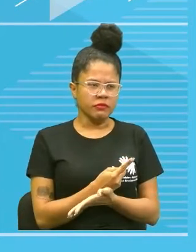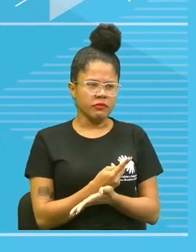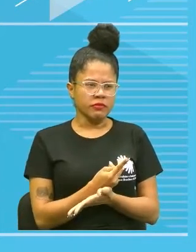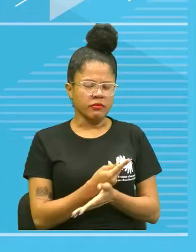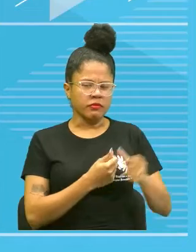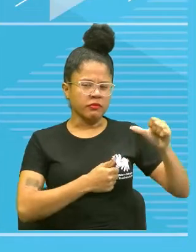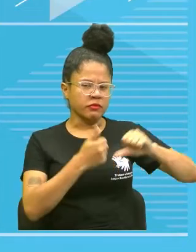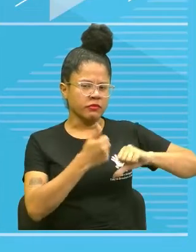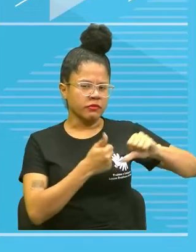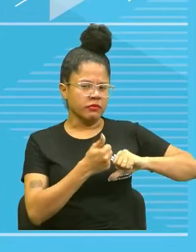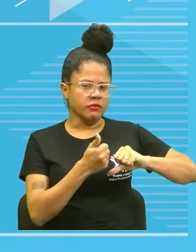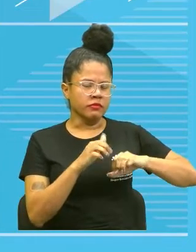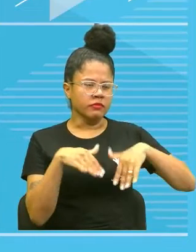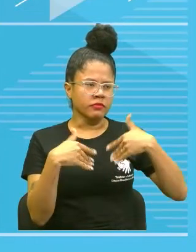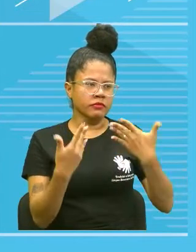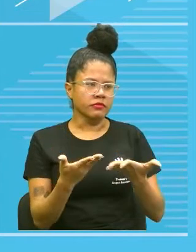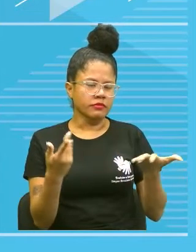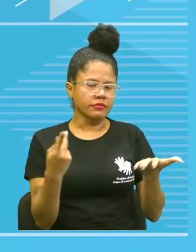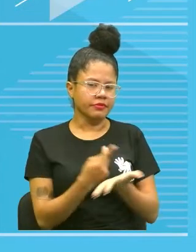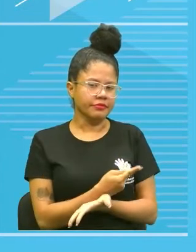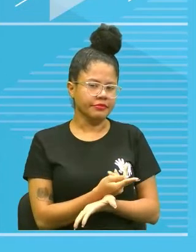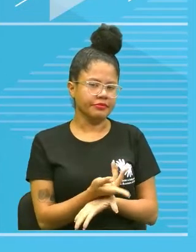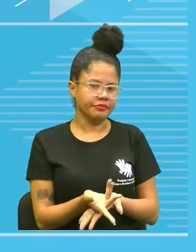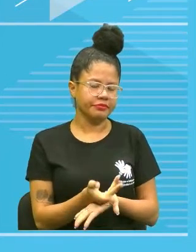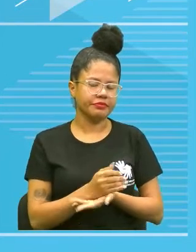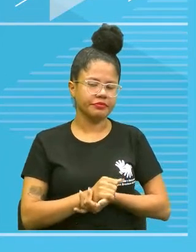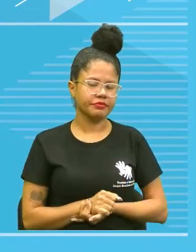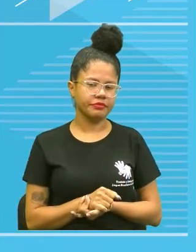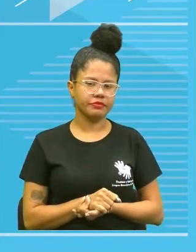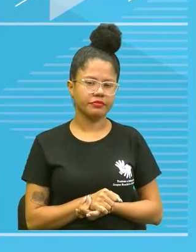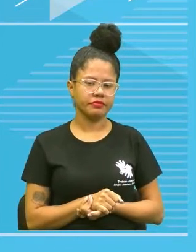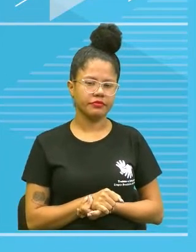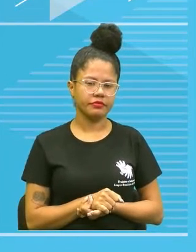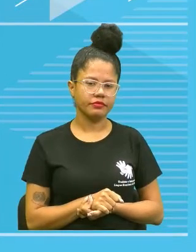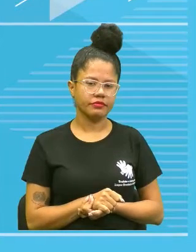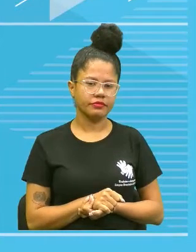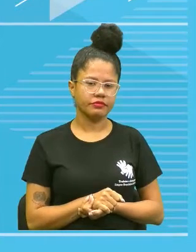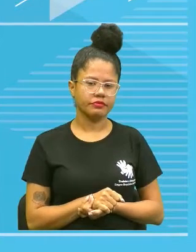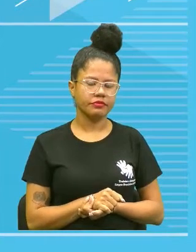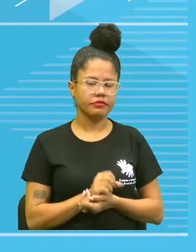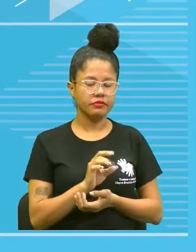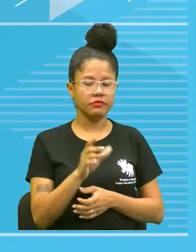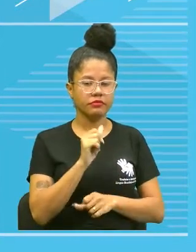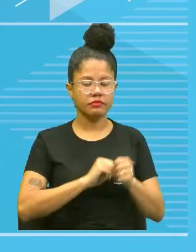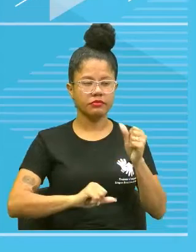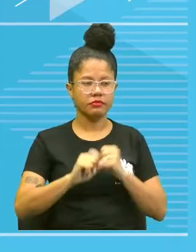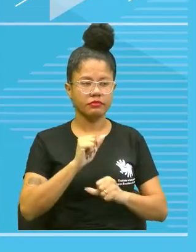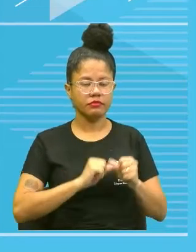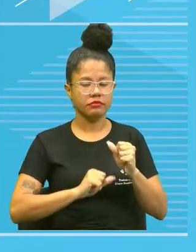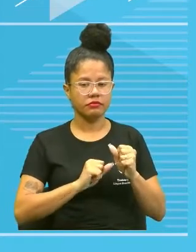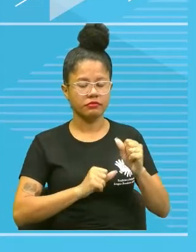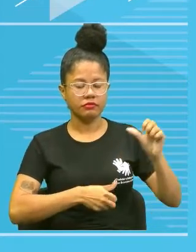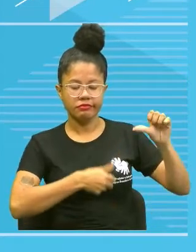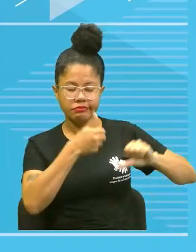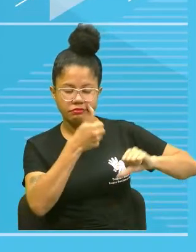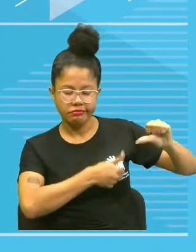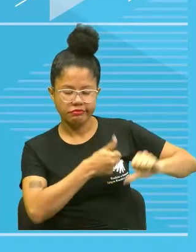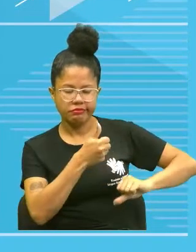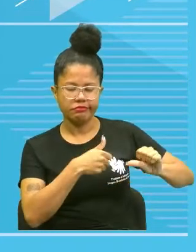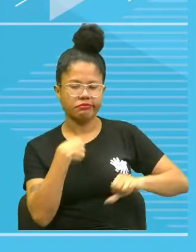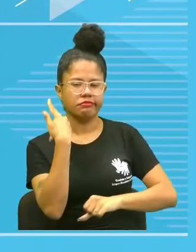adiabática, compressão isotérmica, expansão adiabática, expansão isotérmica. Só vai mudar a ordem de análise de quem